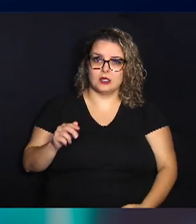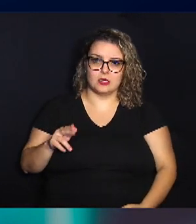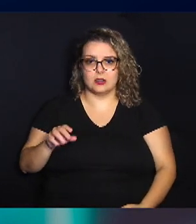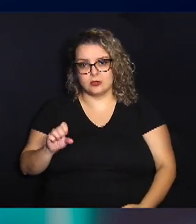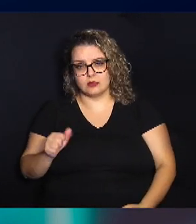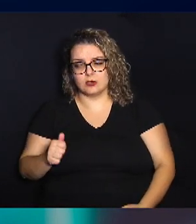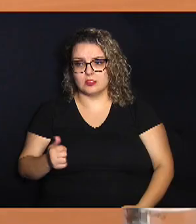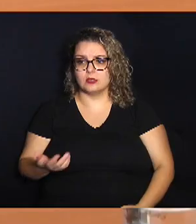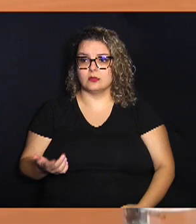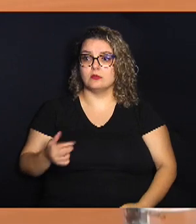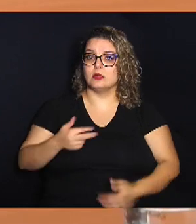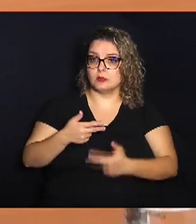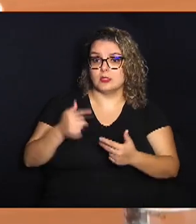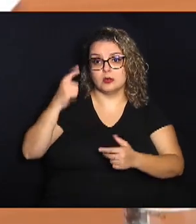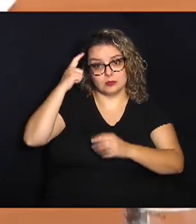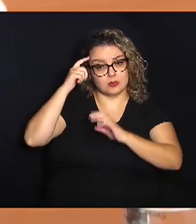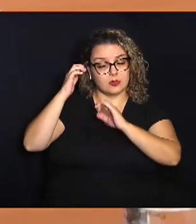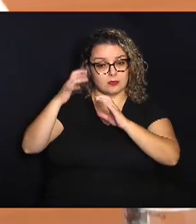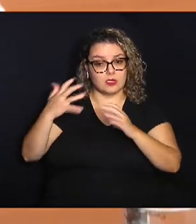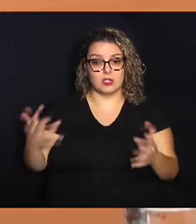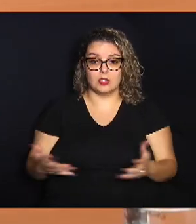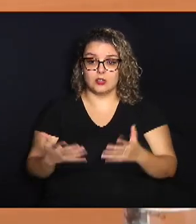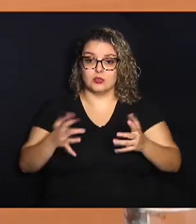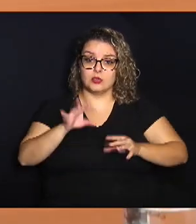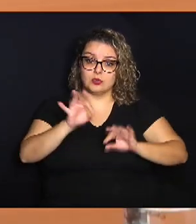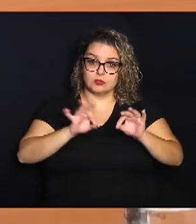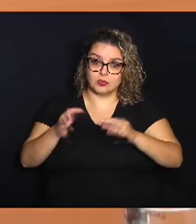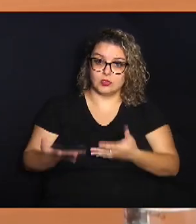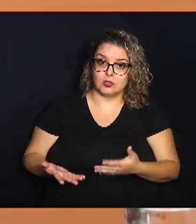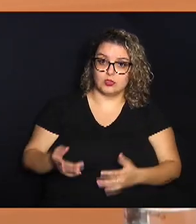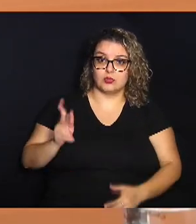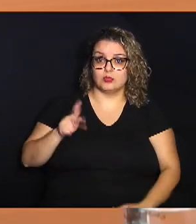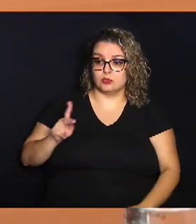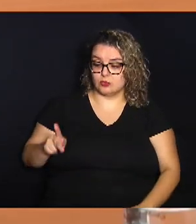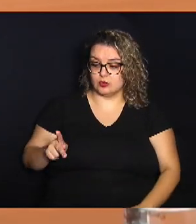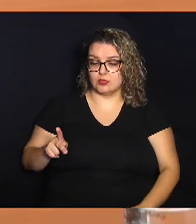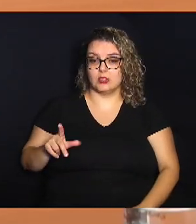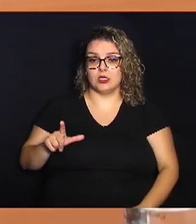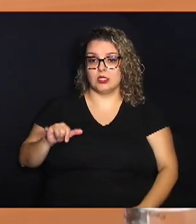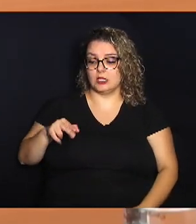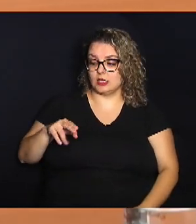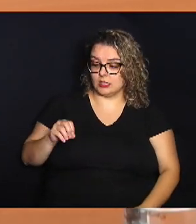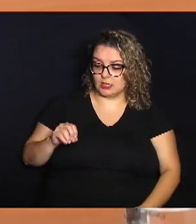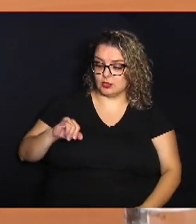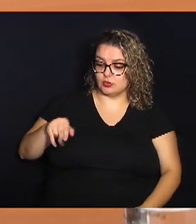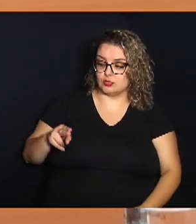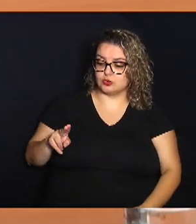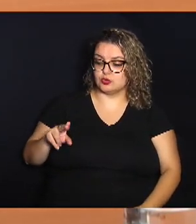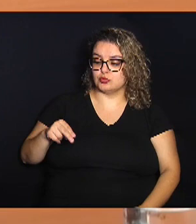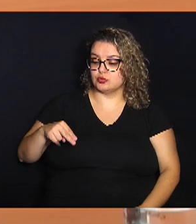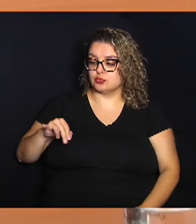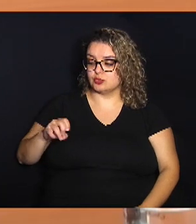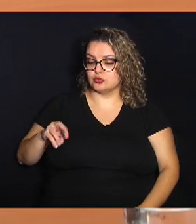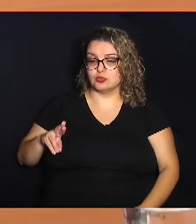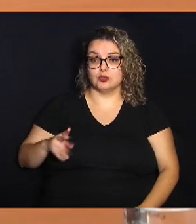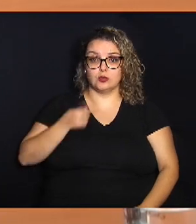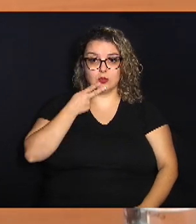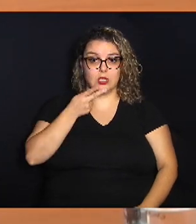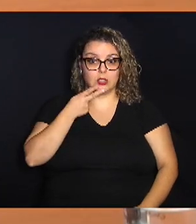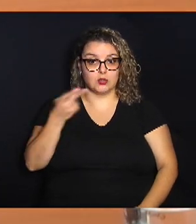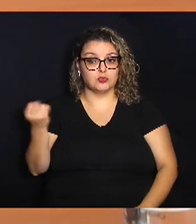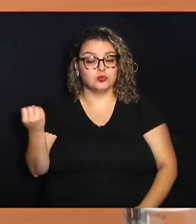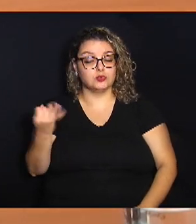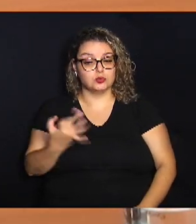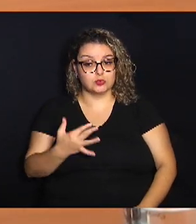coisa para a gente pensar. A iniciativa do projeto é do professor Lino Azevedo Júnior, que fez um relato do quanto